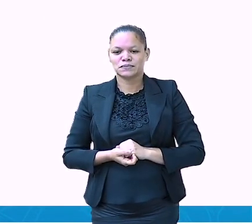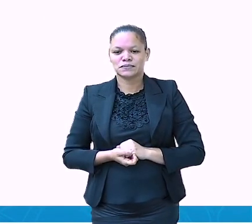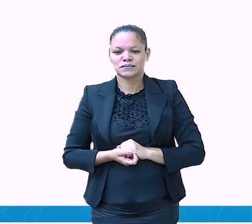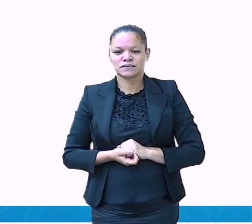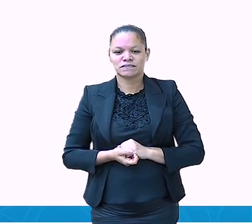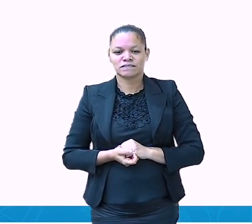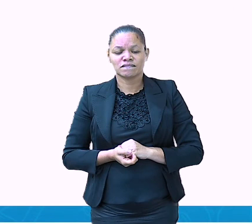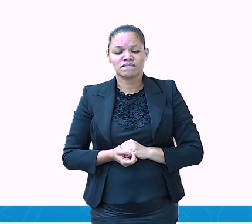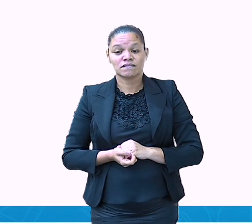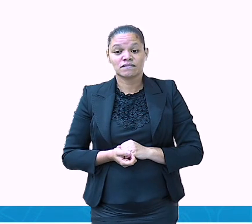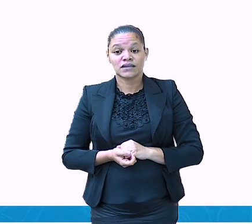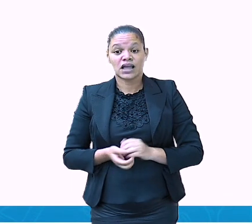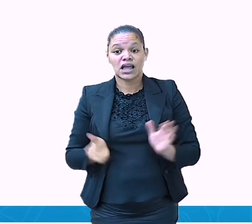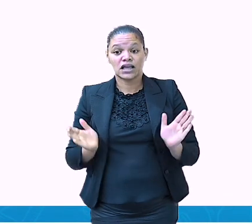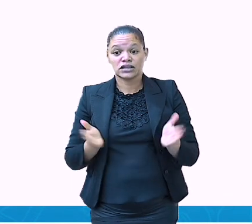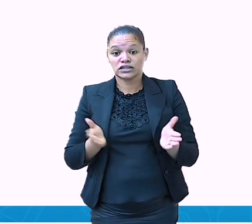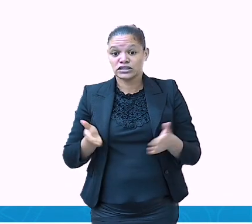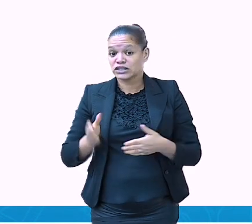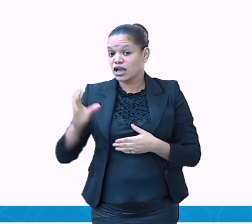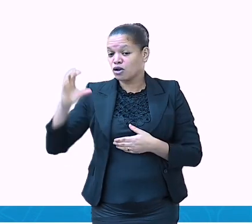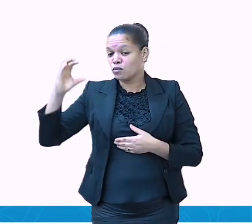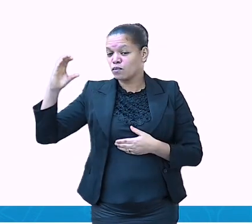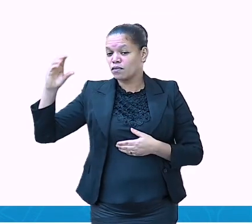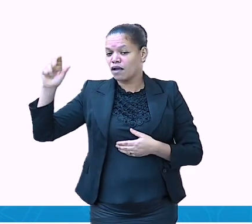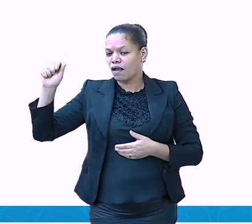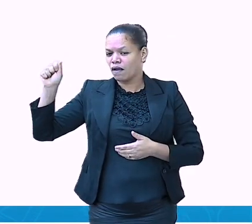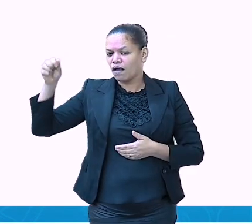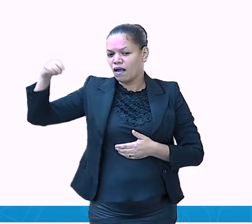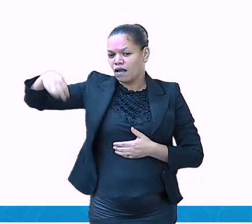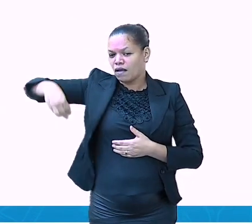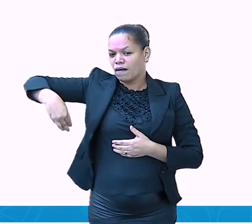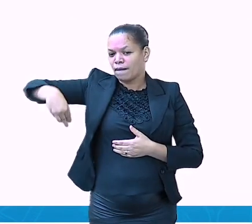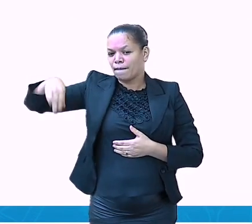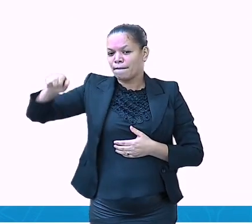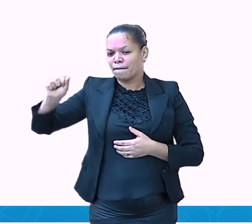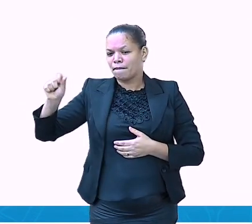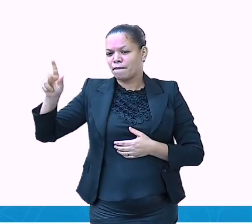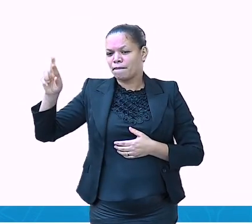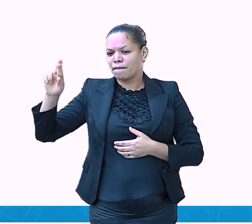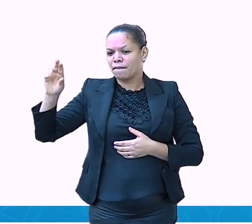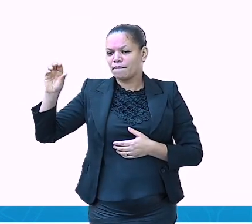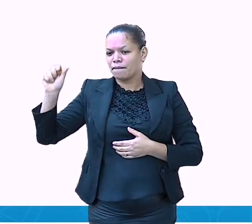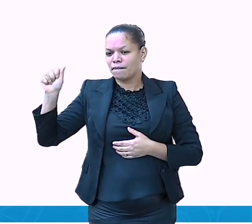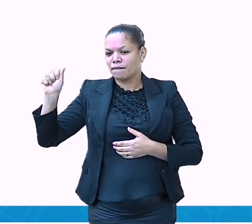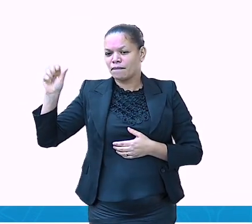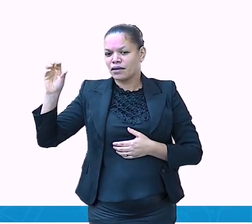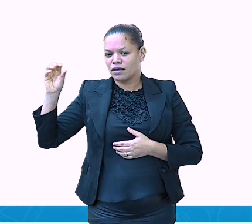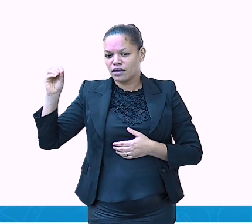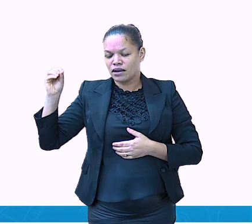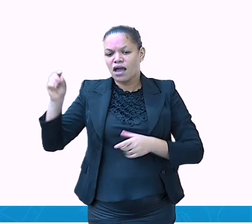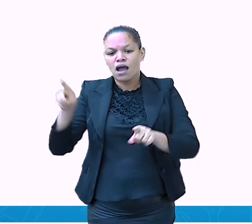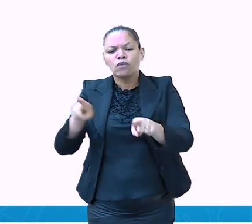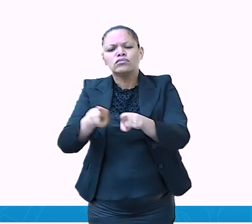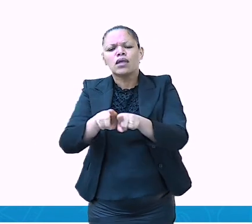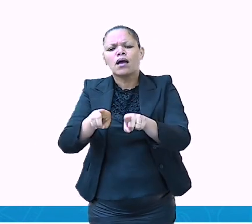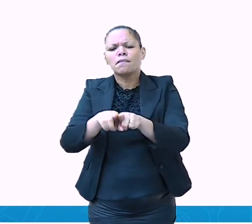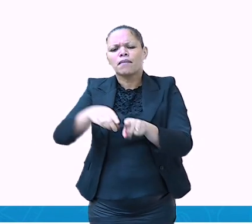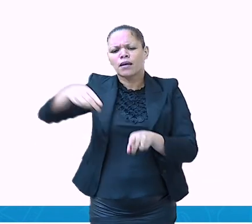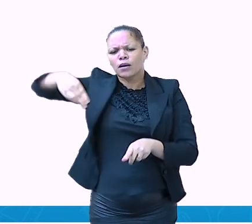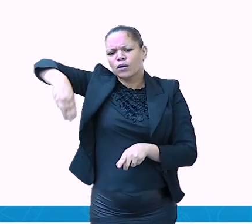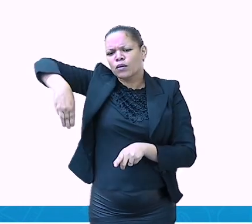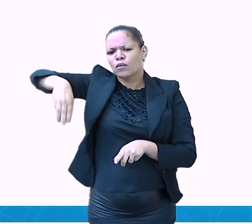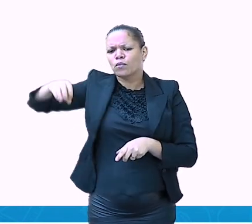E o camarão e o molusco? Nós usamos para alimentação, são os frutos do